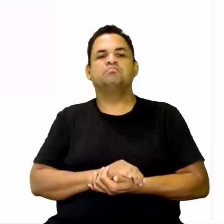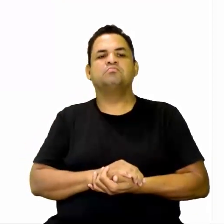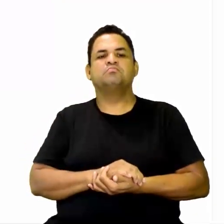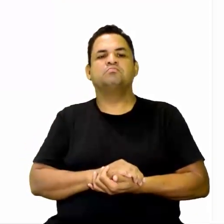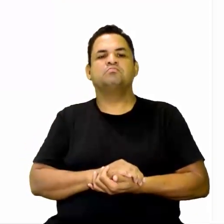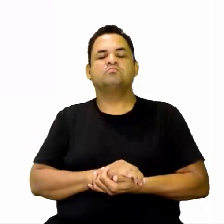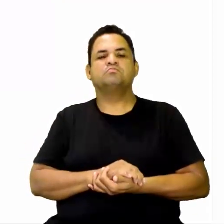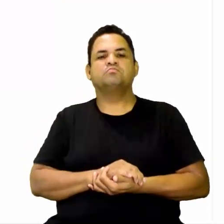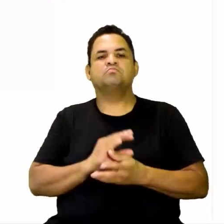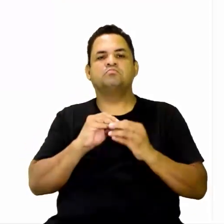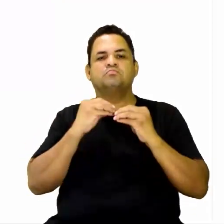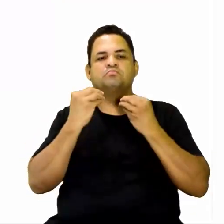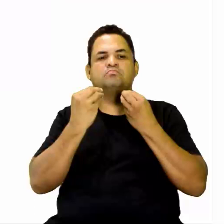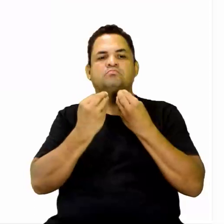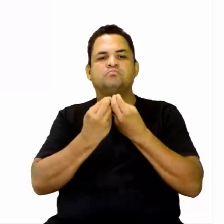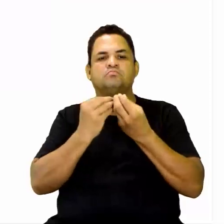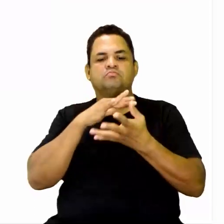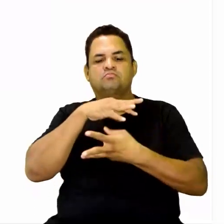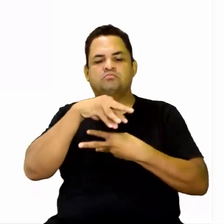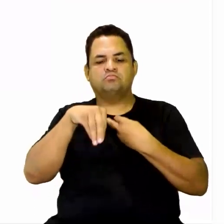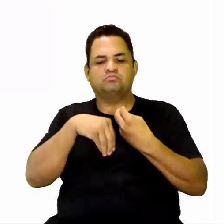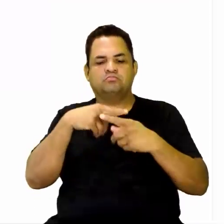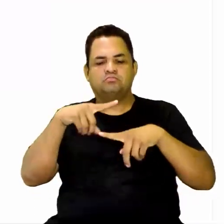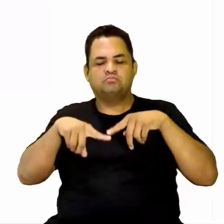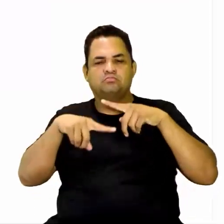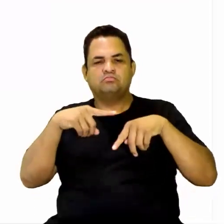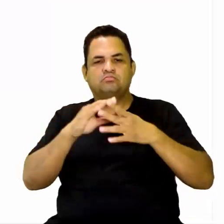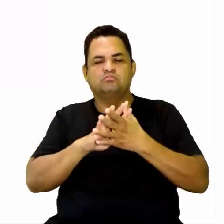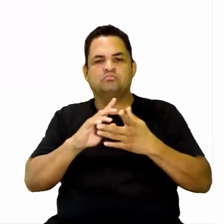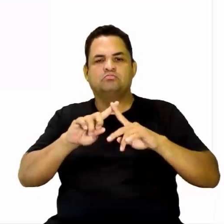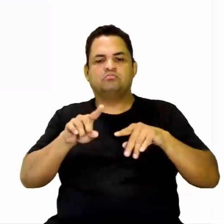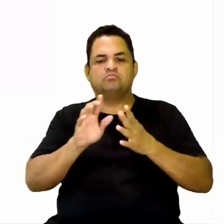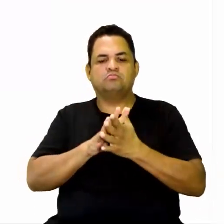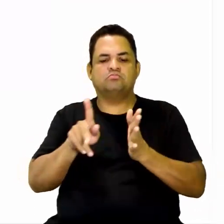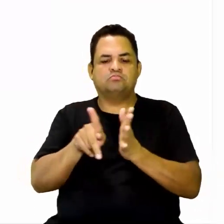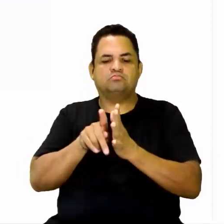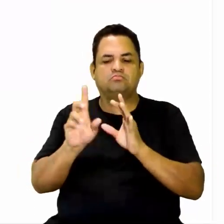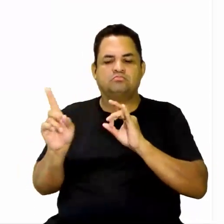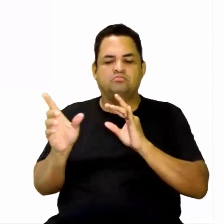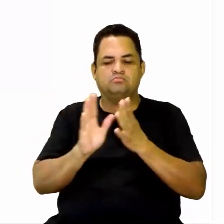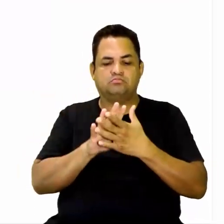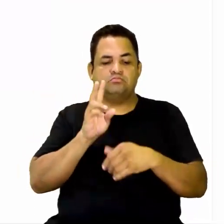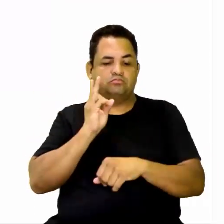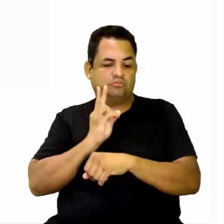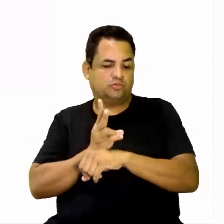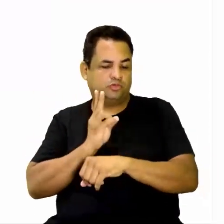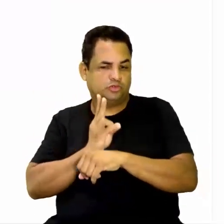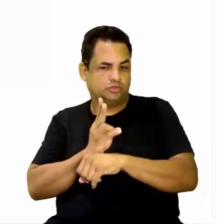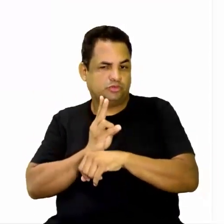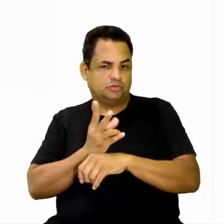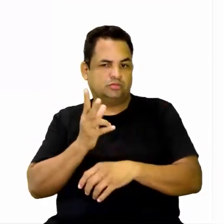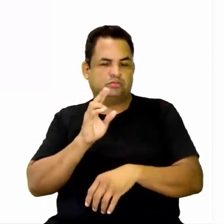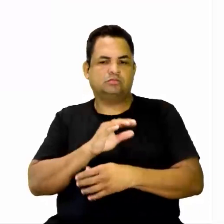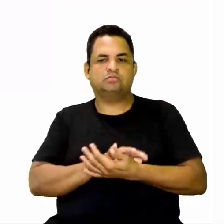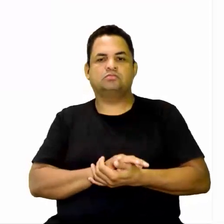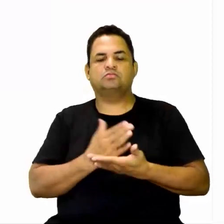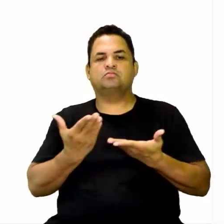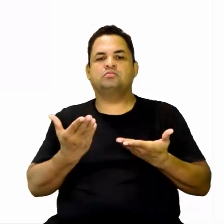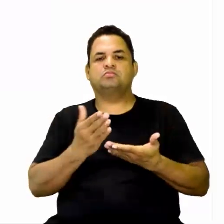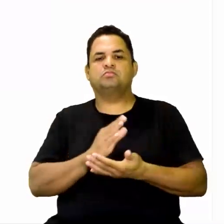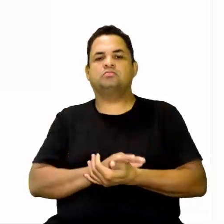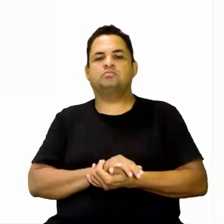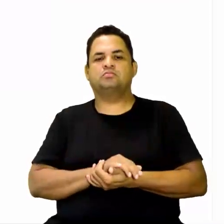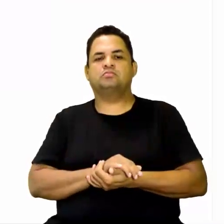as substâncias estão na mistura, mas a propriedade de cada um é preservada. Tá bom? Por isso que existem